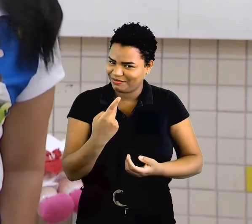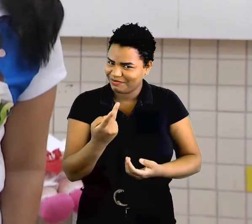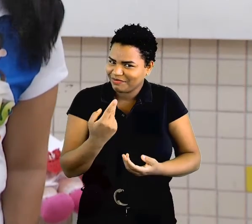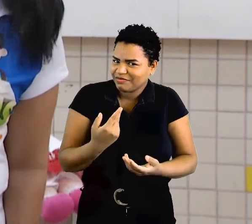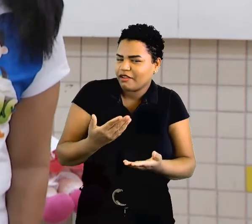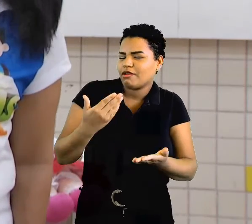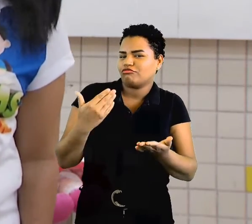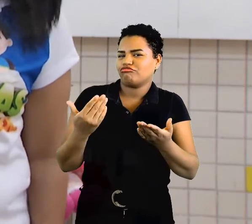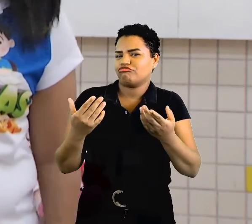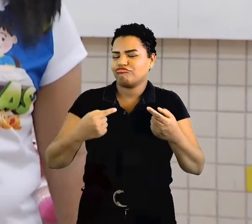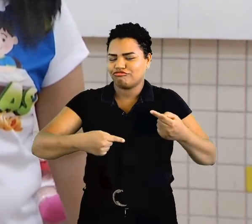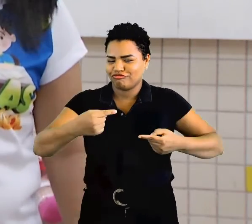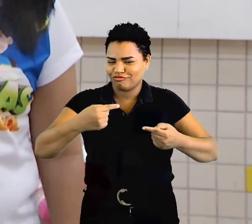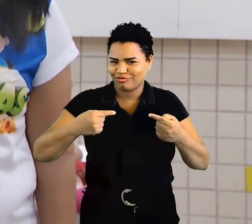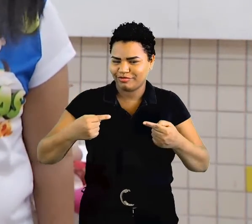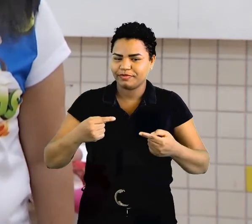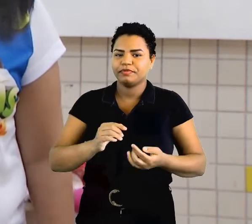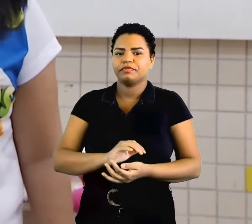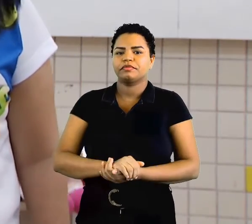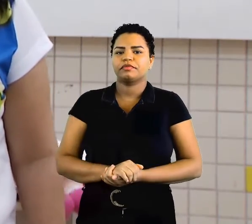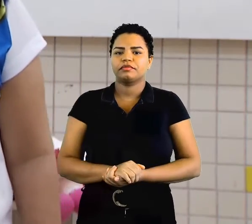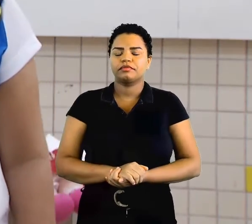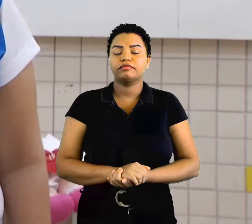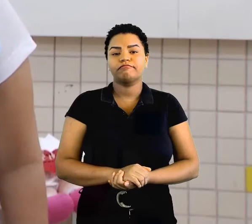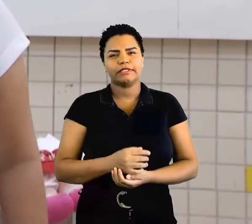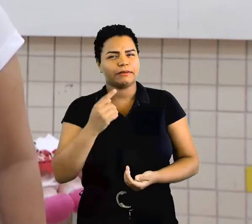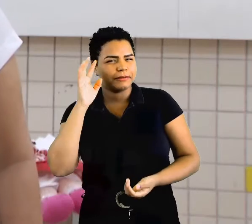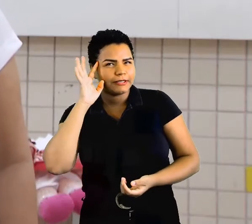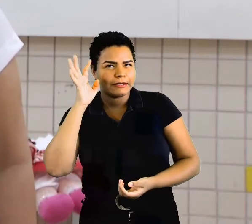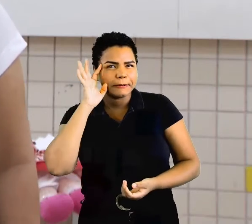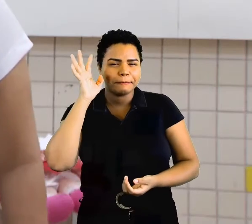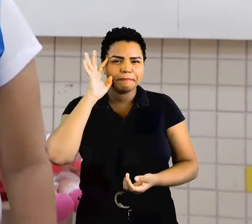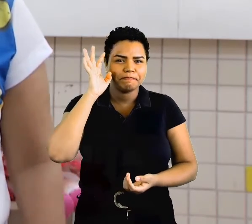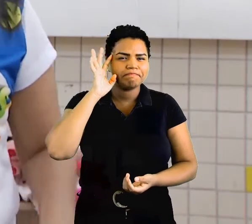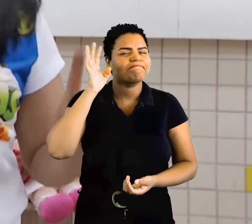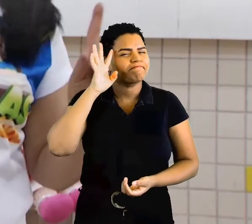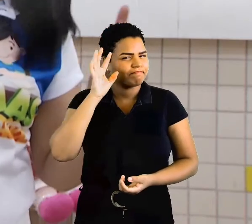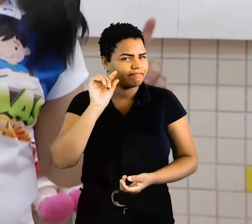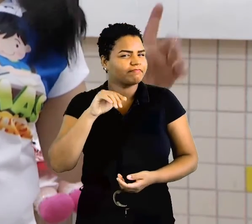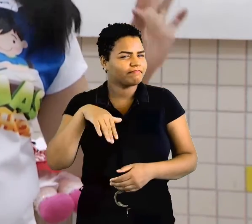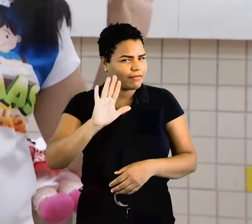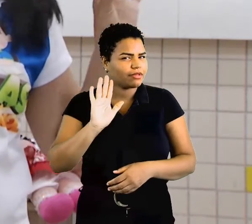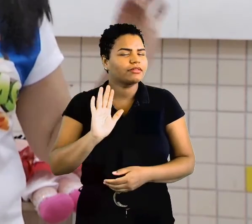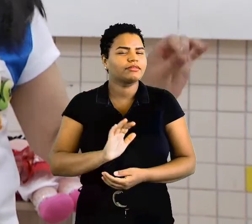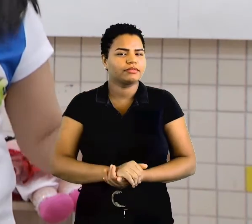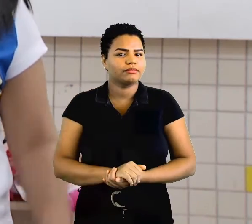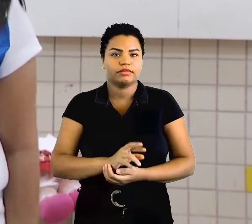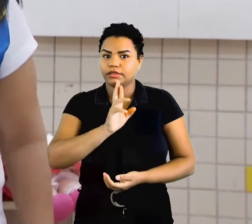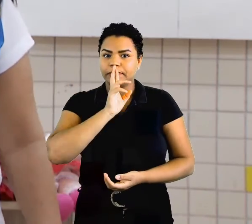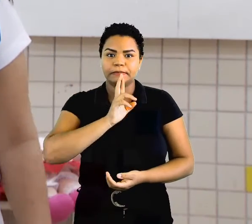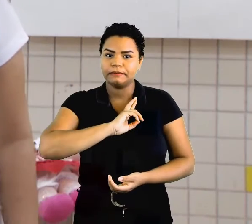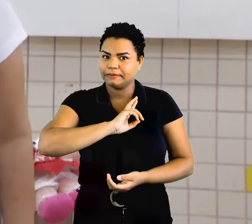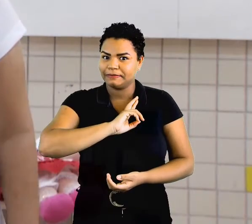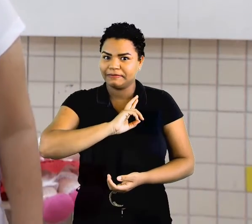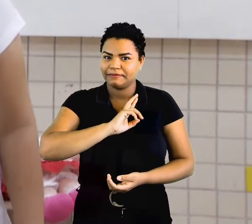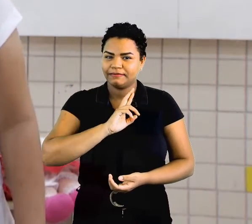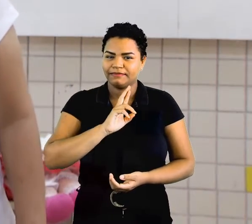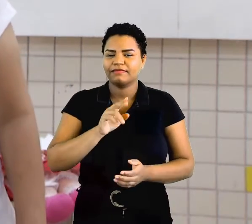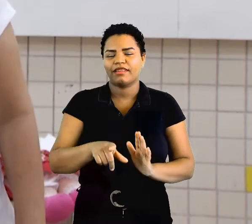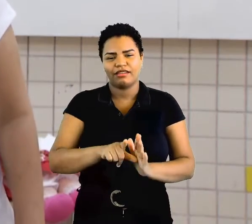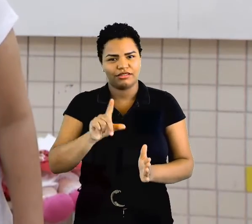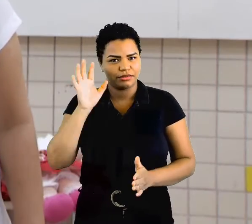é a finalidade? Tá pensando? Pensa mais um pouquinho. Não responda antes de pensar.